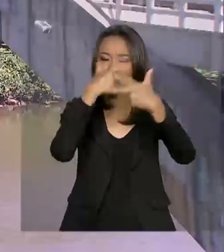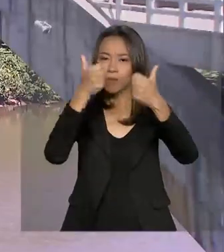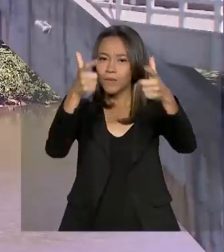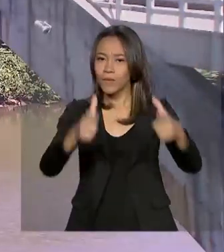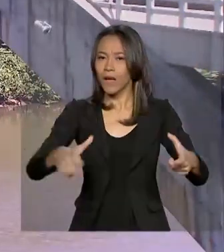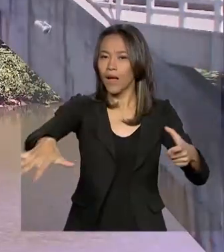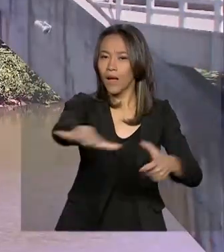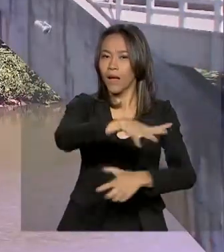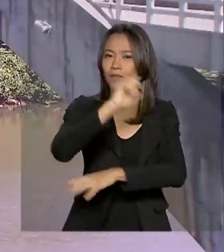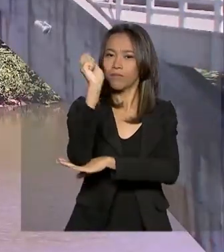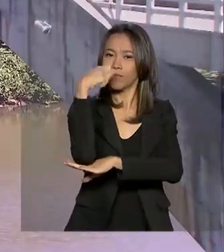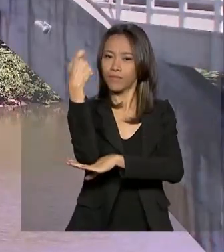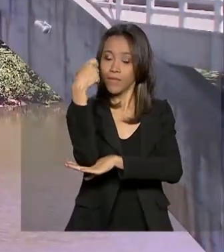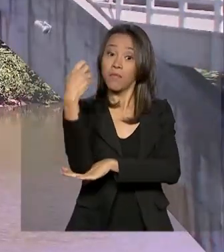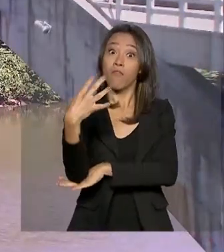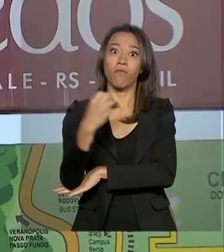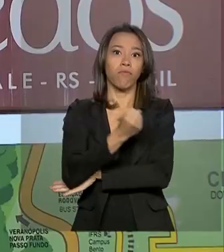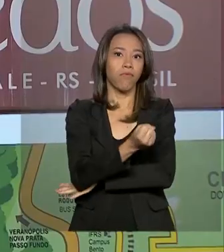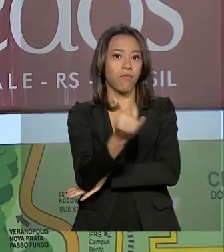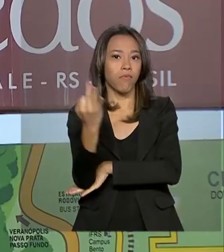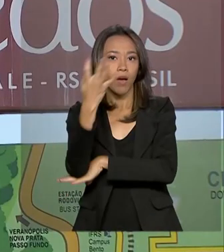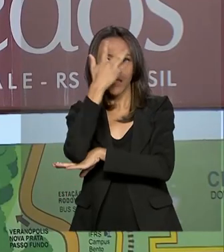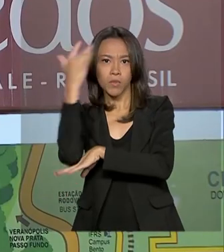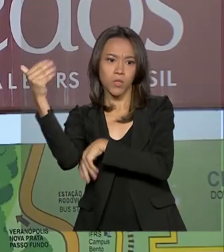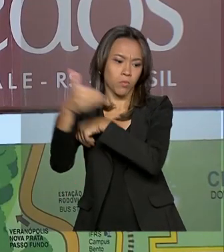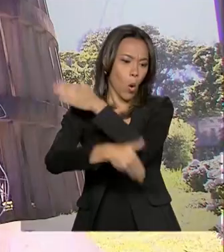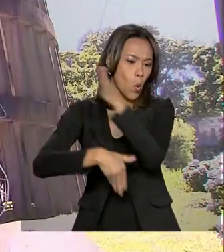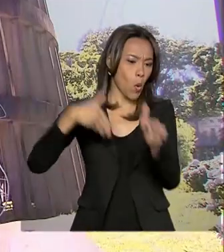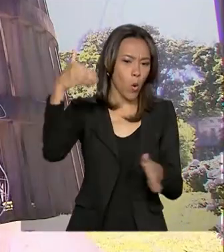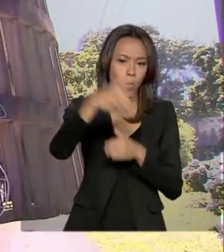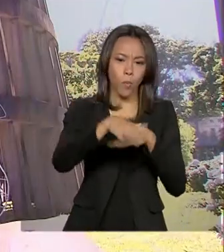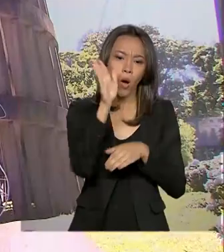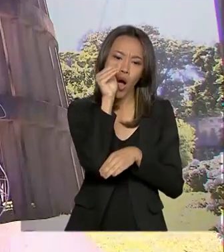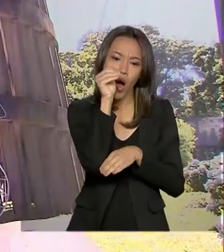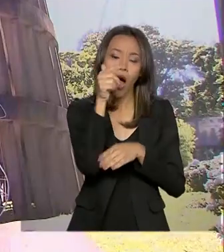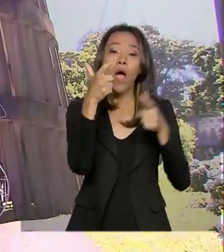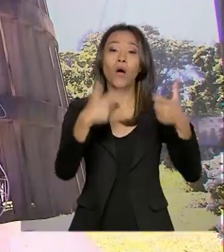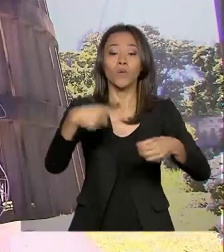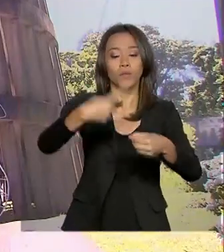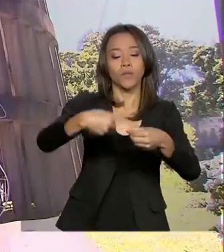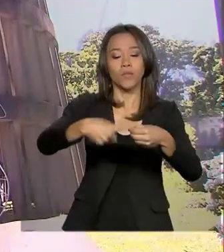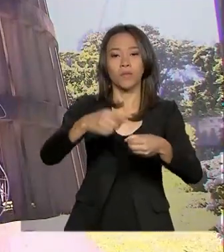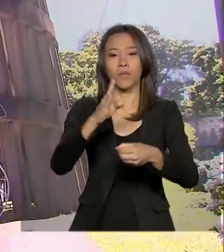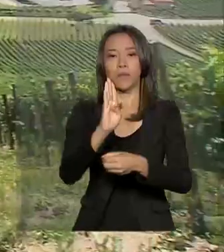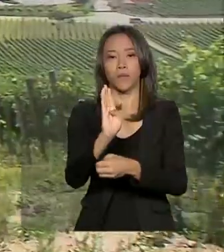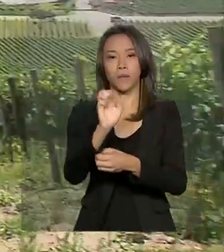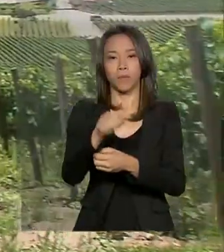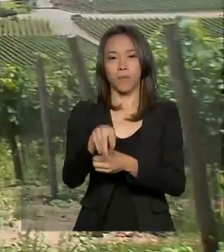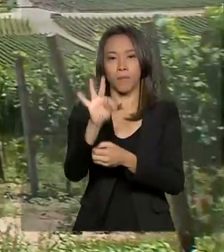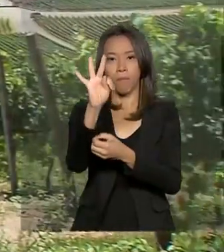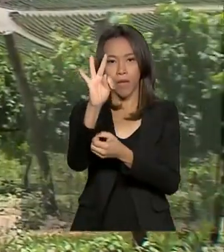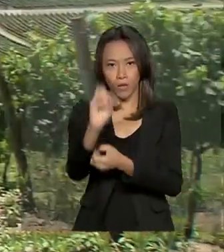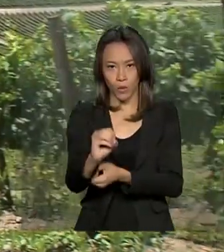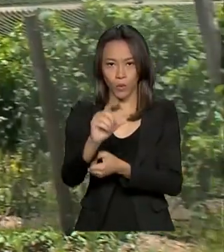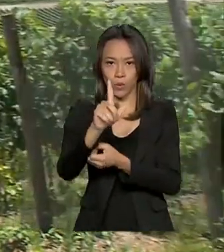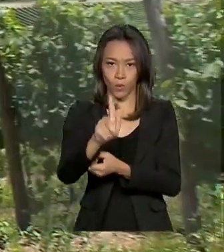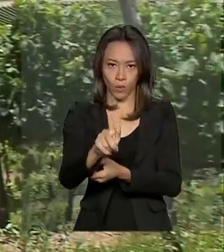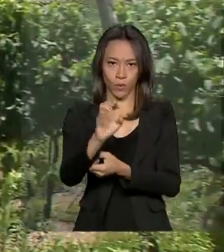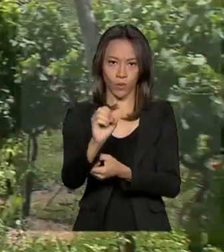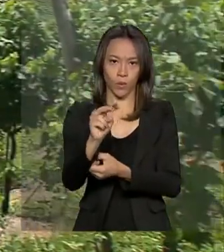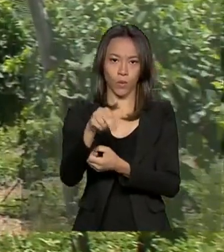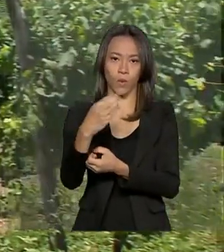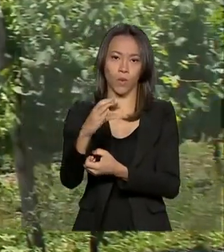que vem atraindo milhares de turistas ao Vale dos Vinhedos, em Bento Gonçalves, no Rio Grande do Sul. São mais de 30